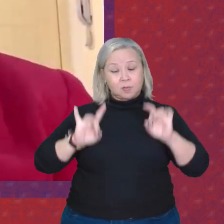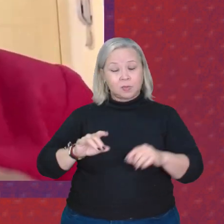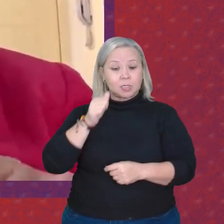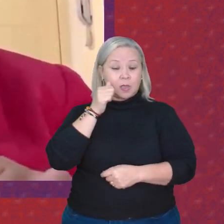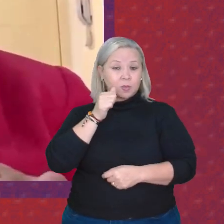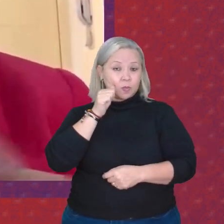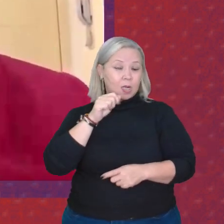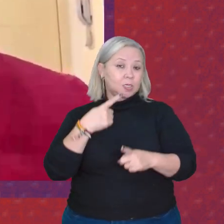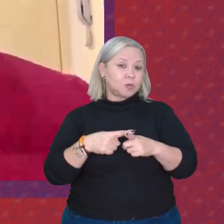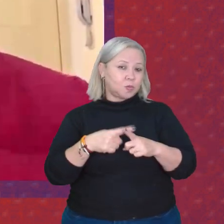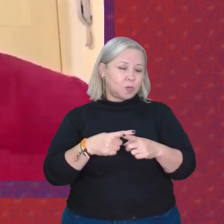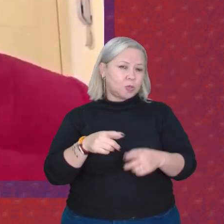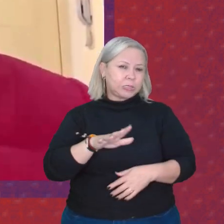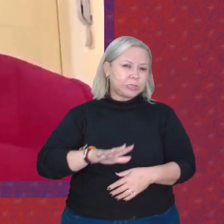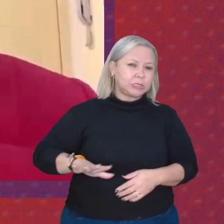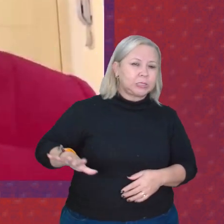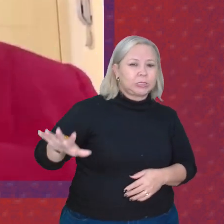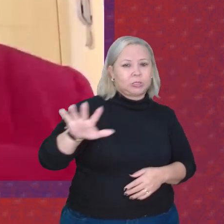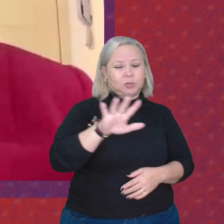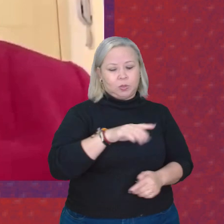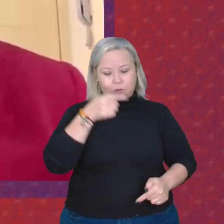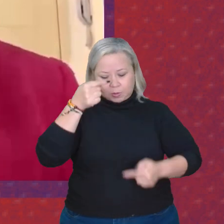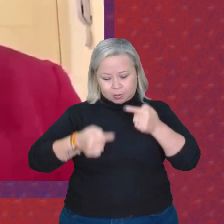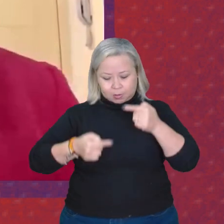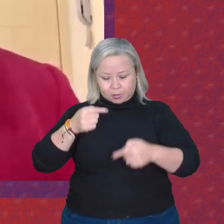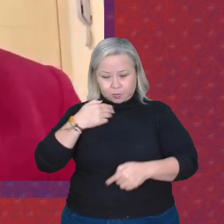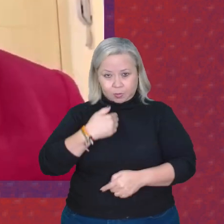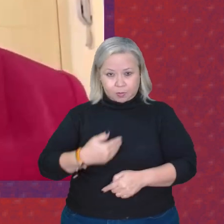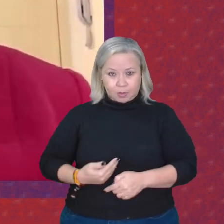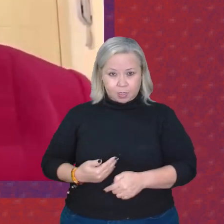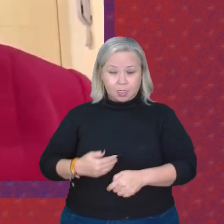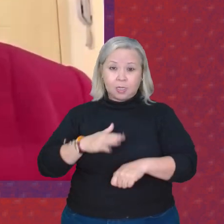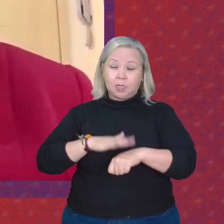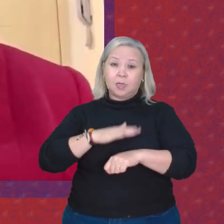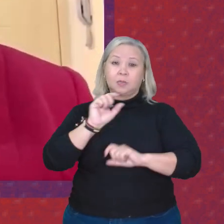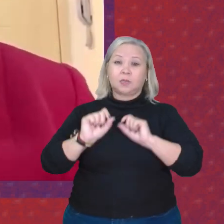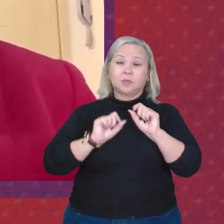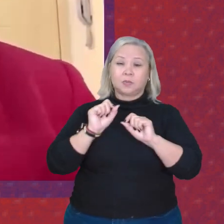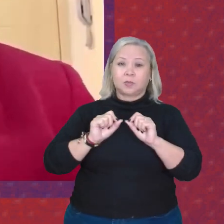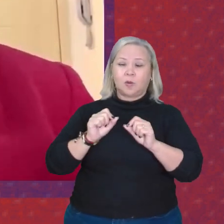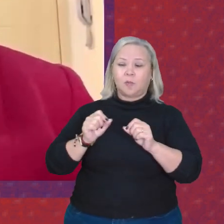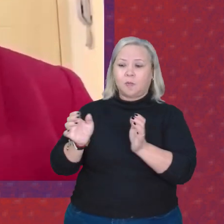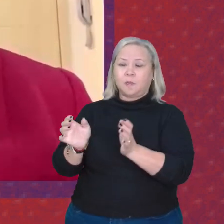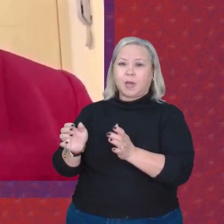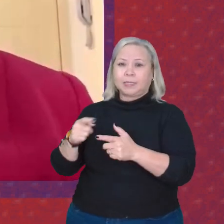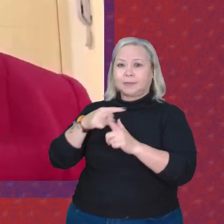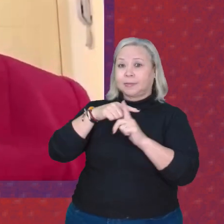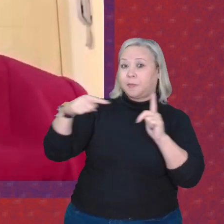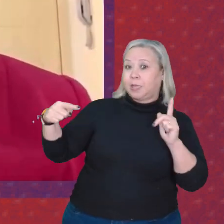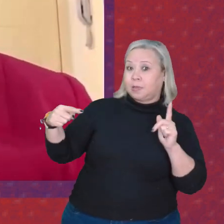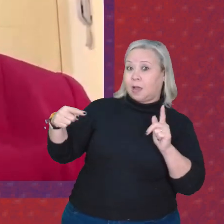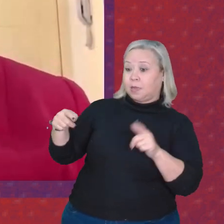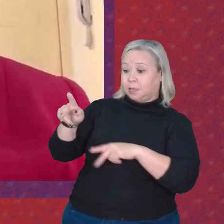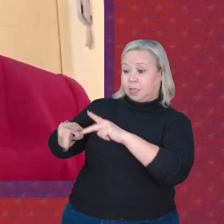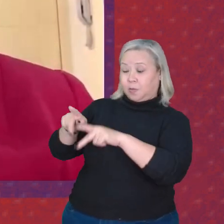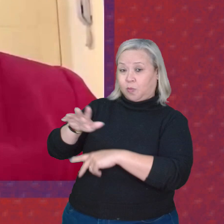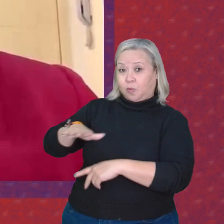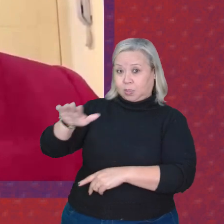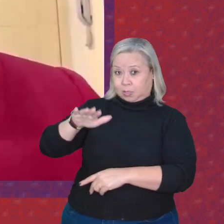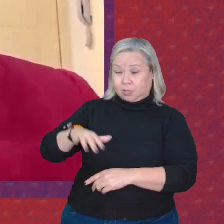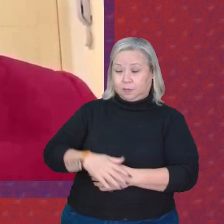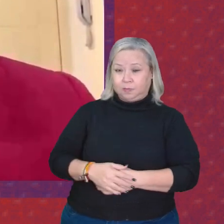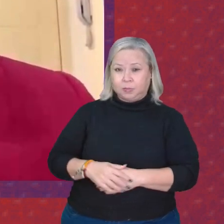mulheres, porque em todas as políticas públicas, como nós somos mais da metade da população, né, e se você fizer a questão,